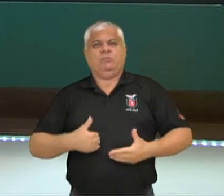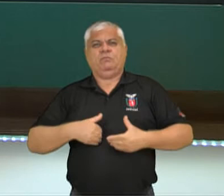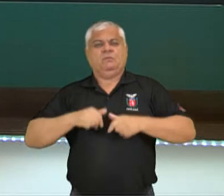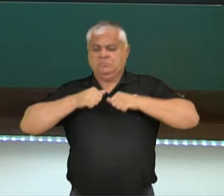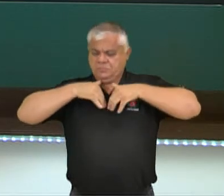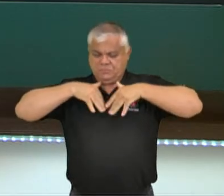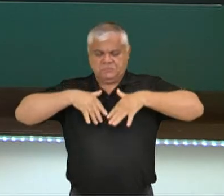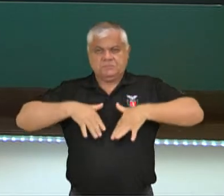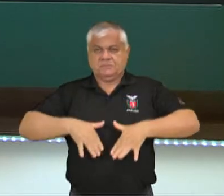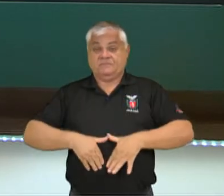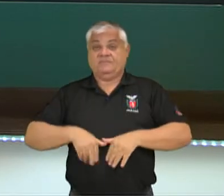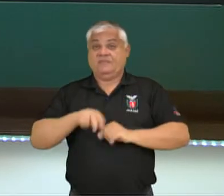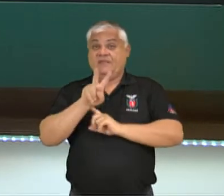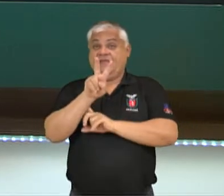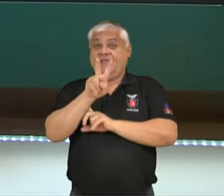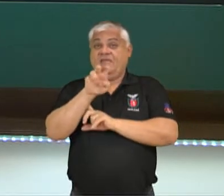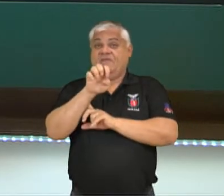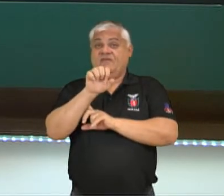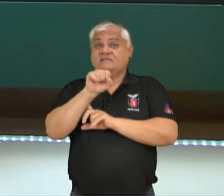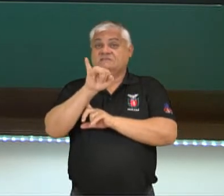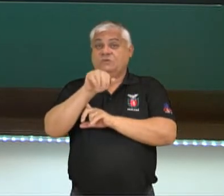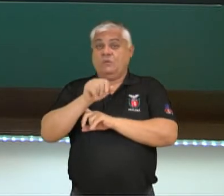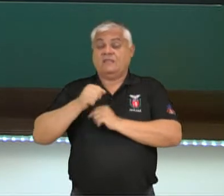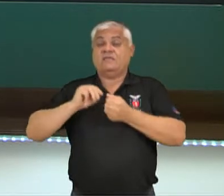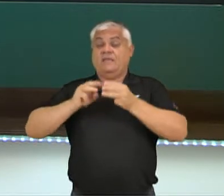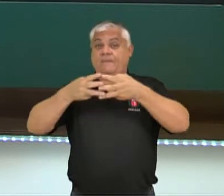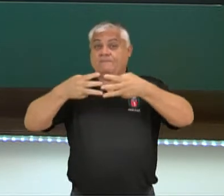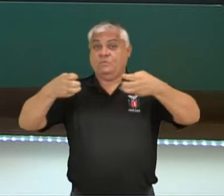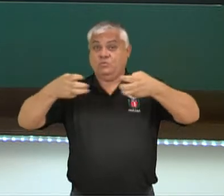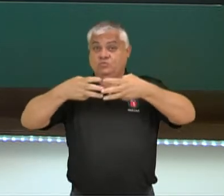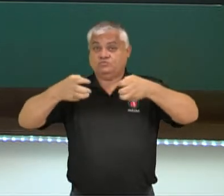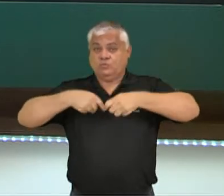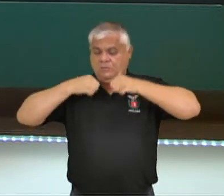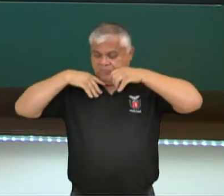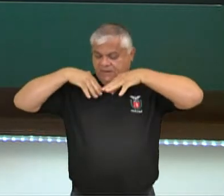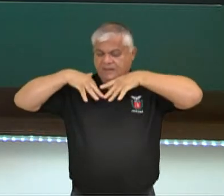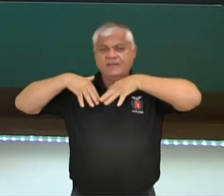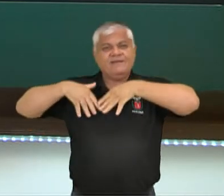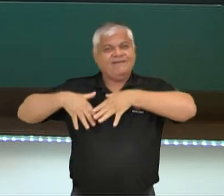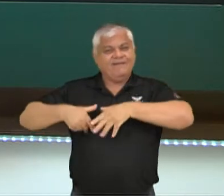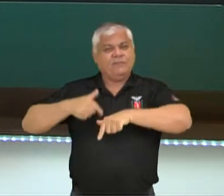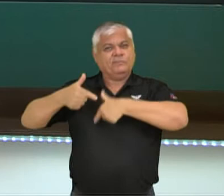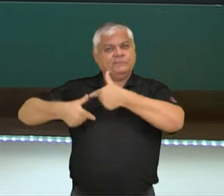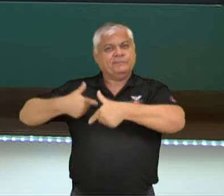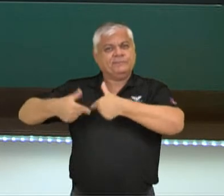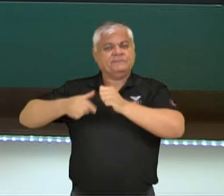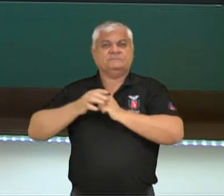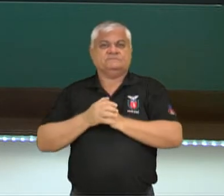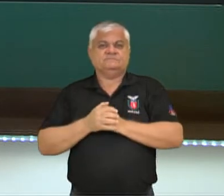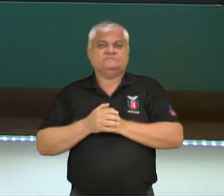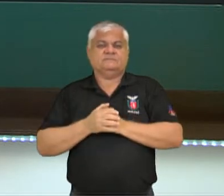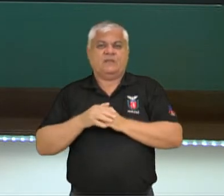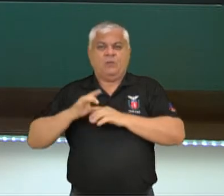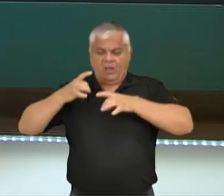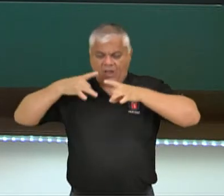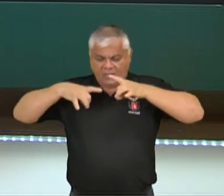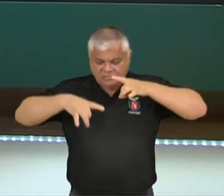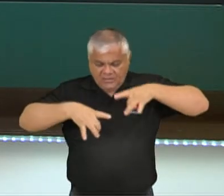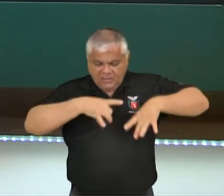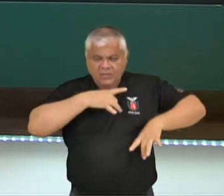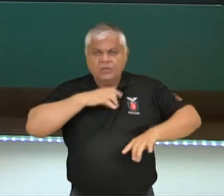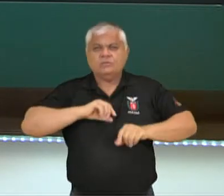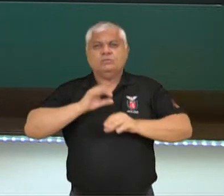nessa vesícula tem proteínas musculares, vai enviar essas proteínas para atuar lá no músculo. E assim segue toda